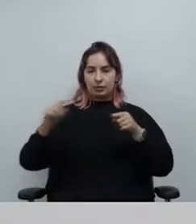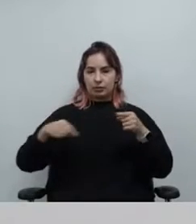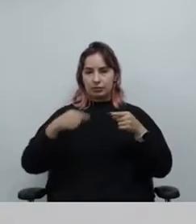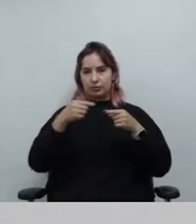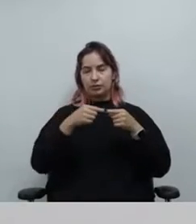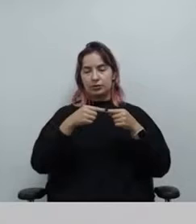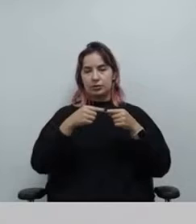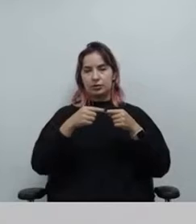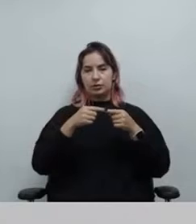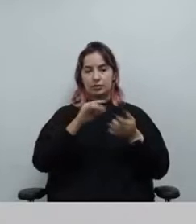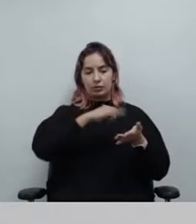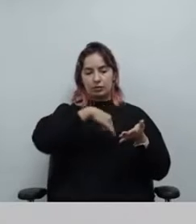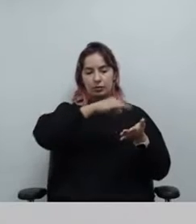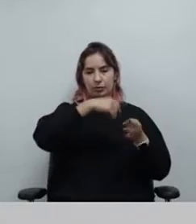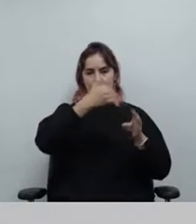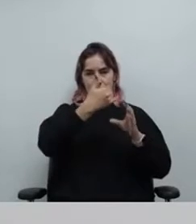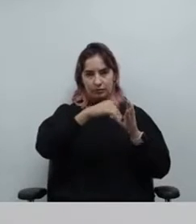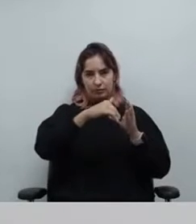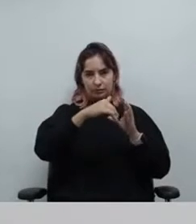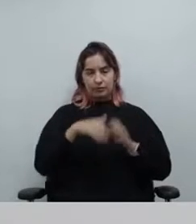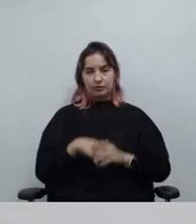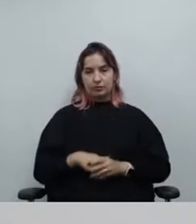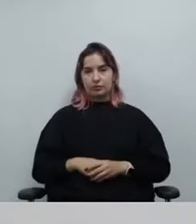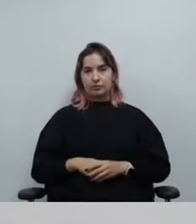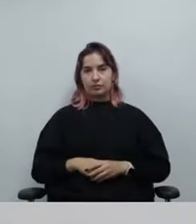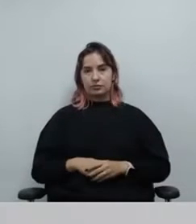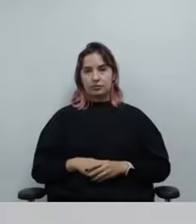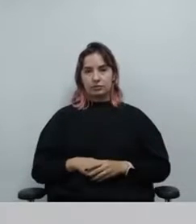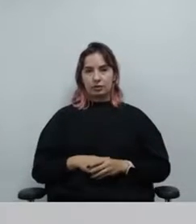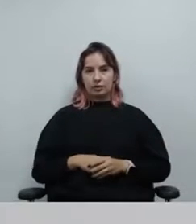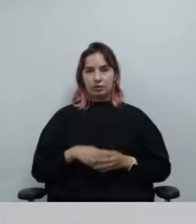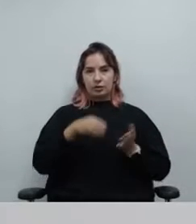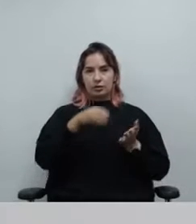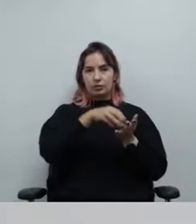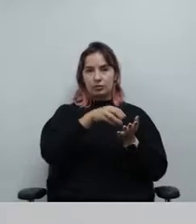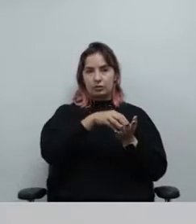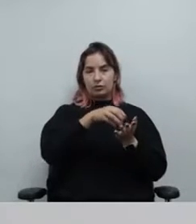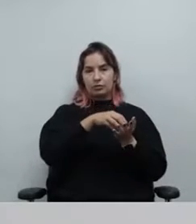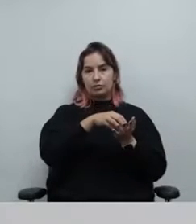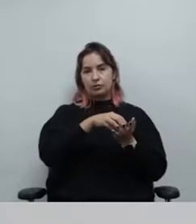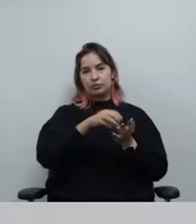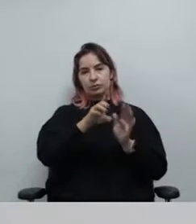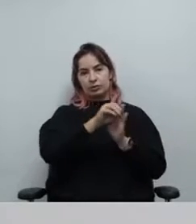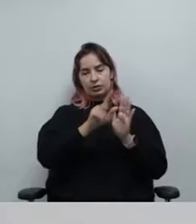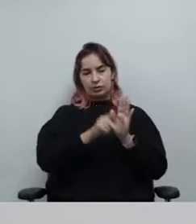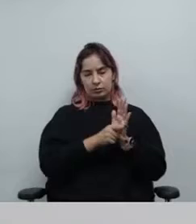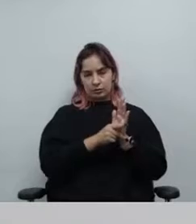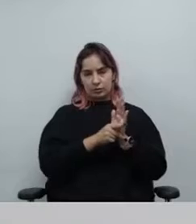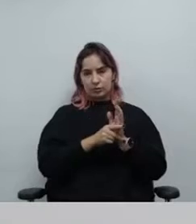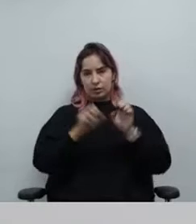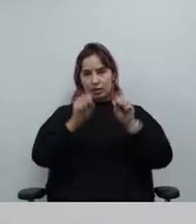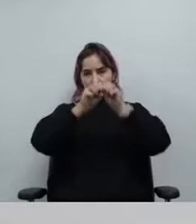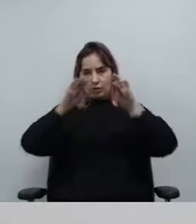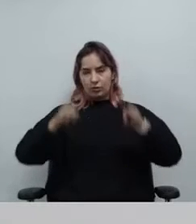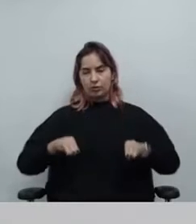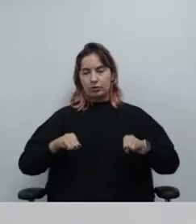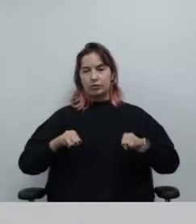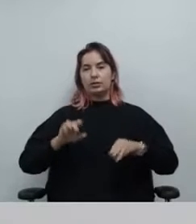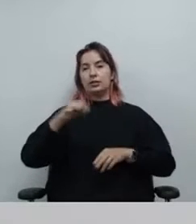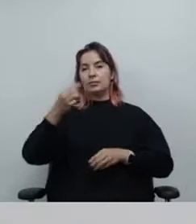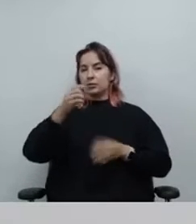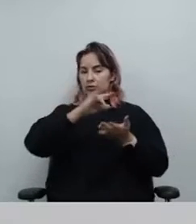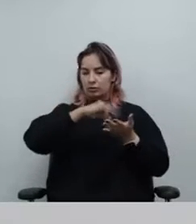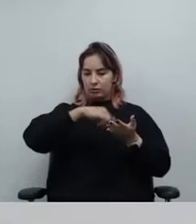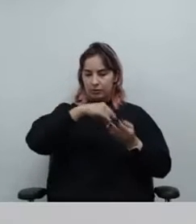um documento enviado pelo Núcleo de Direitos Humanos à ONU e que certamente esse documento vai ser